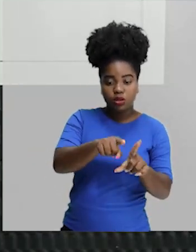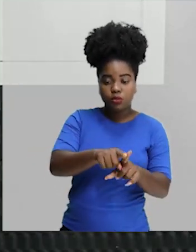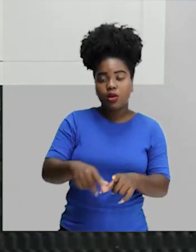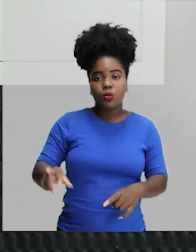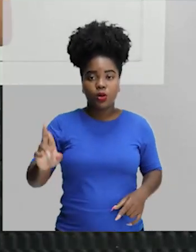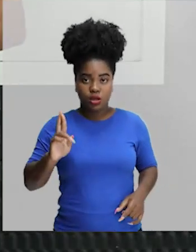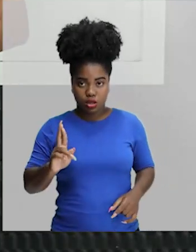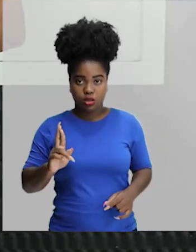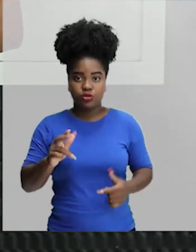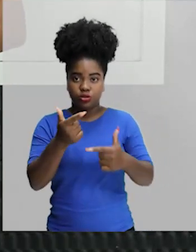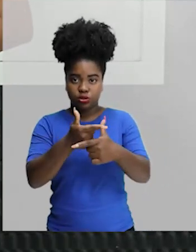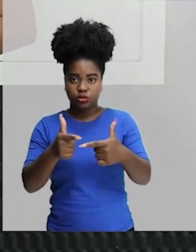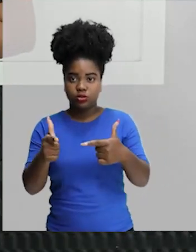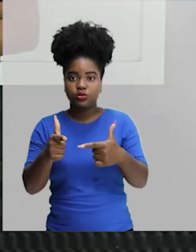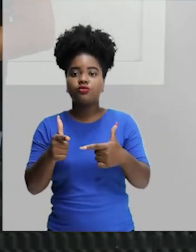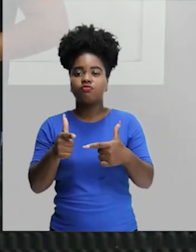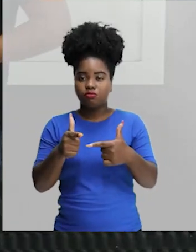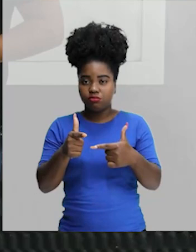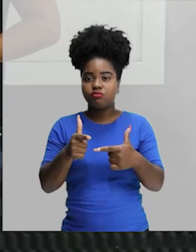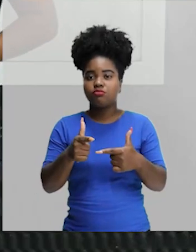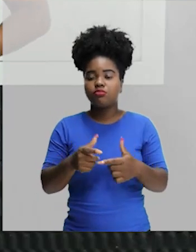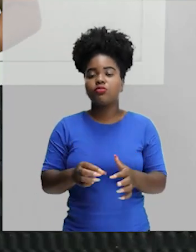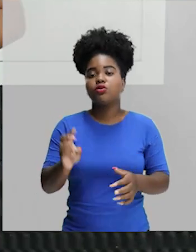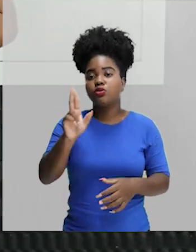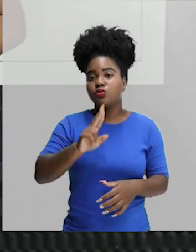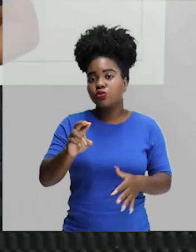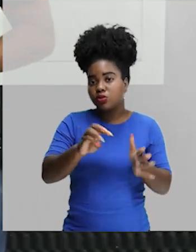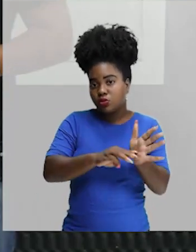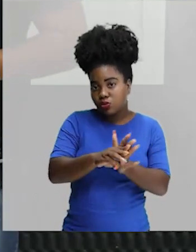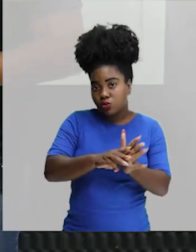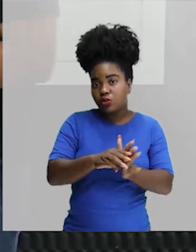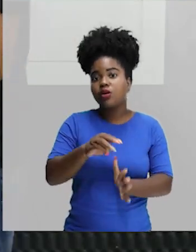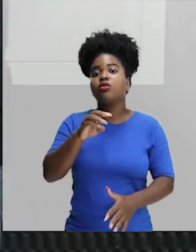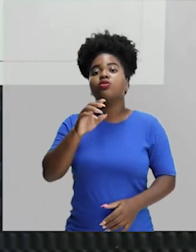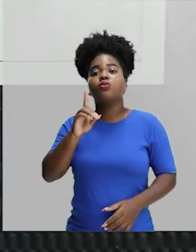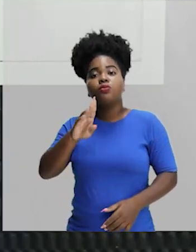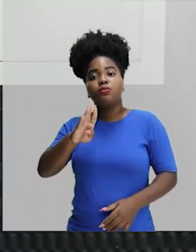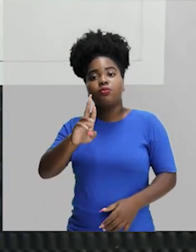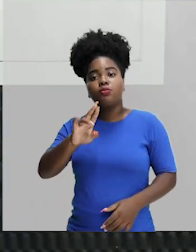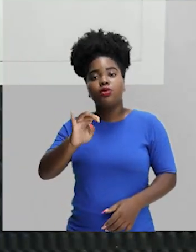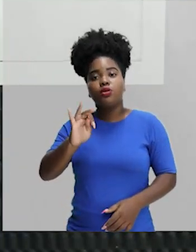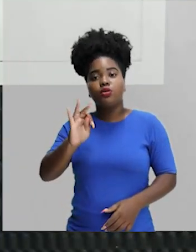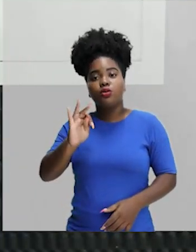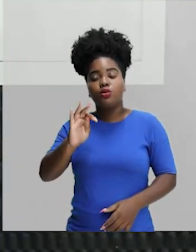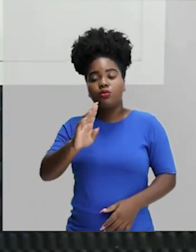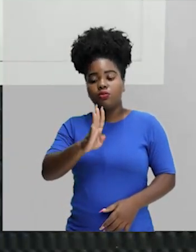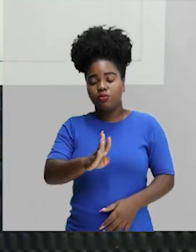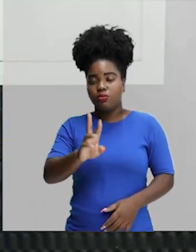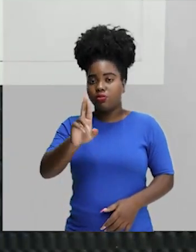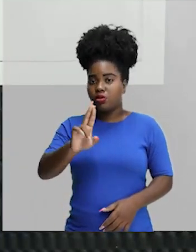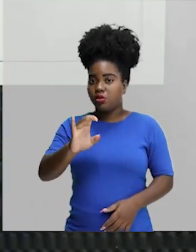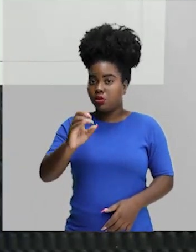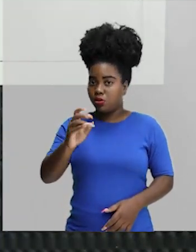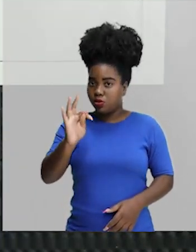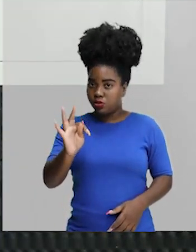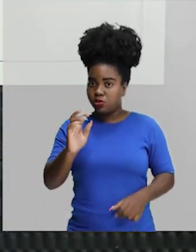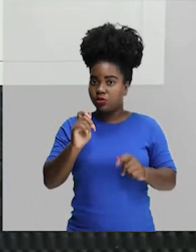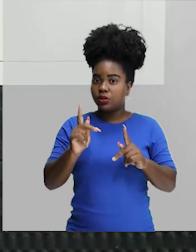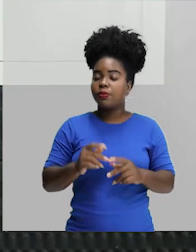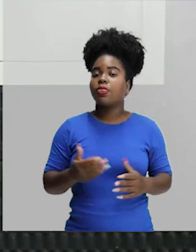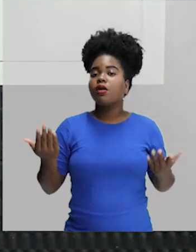resto da divisão usando o método do princípio do Biot-Ruffin. Tá? Vamos aqui responder essa letra